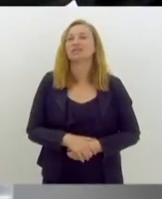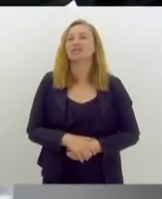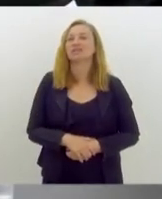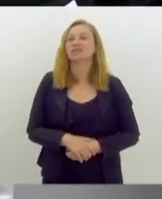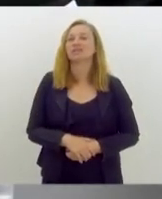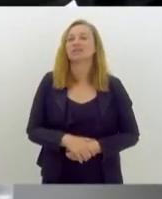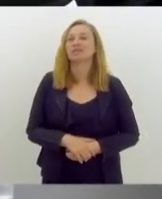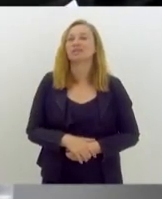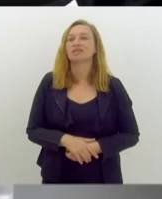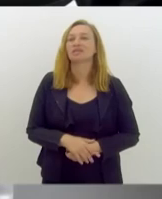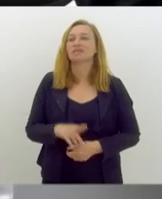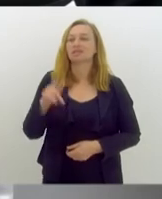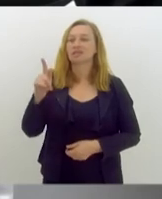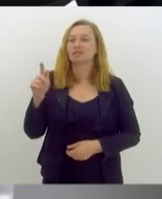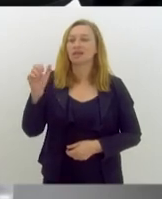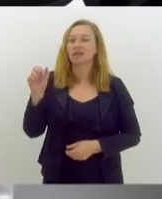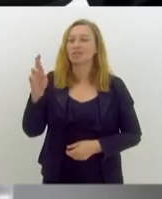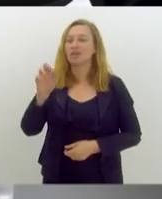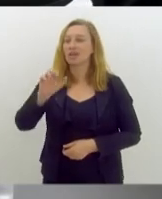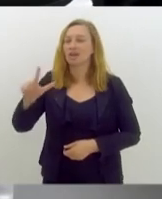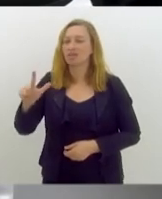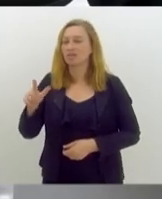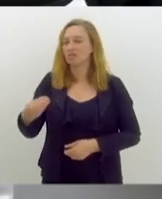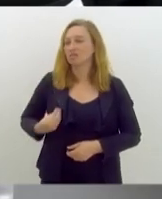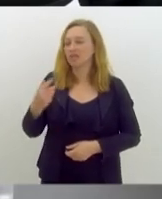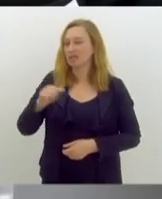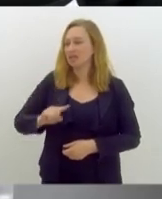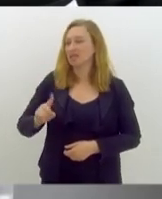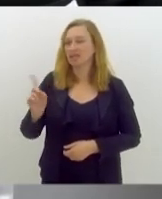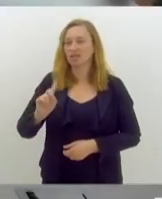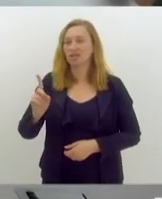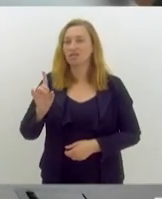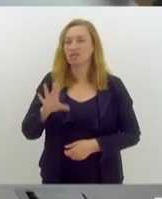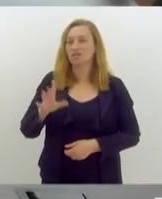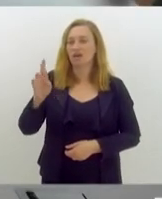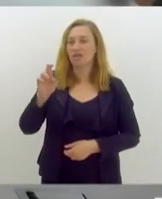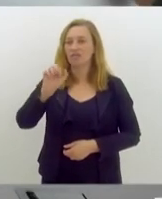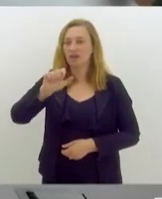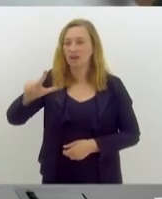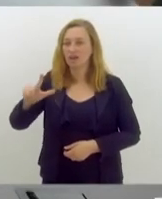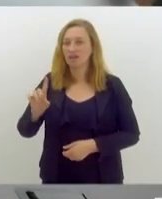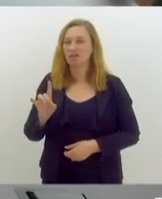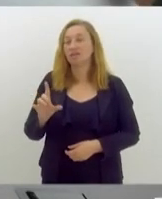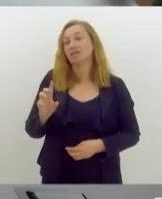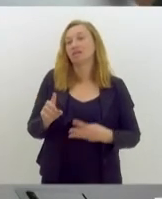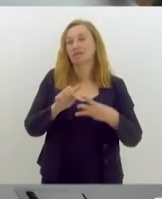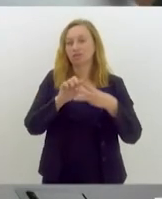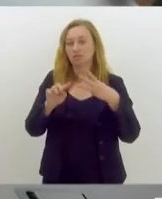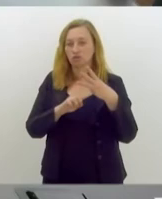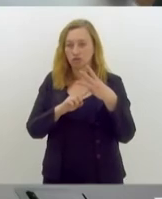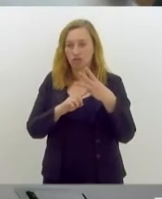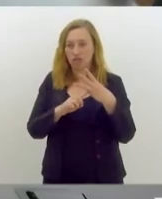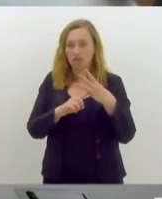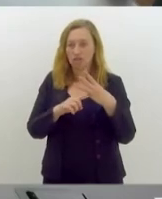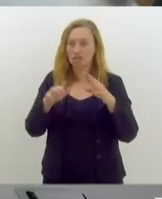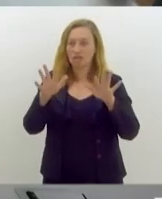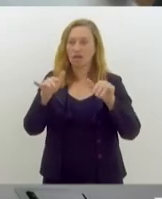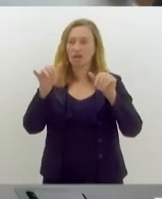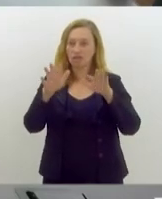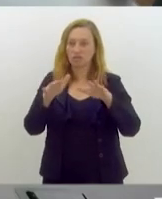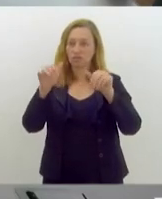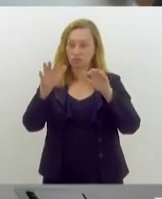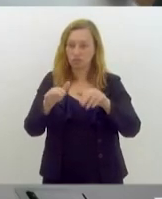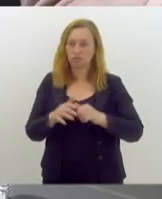Gabriel não tá aqui hoje hoje tá o Rafael que é os três arcanjo Gabriel Rafael e Miguel